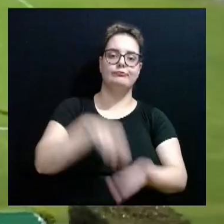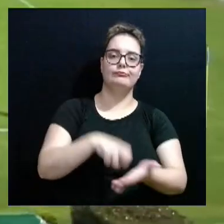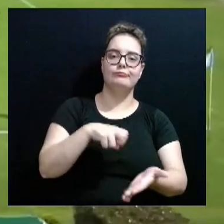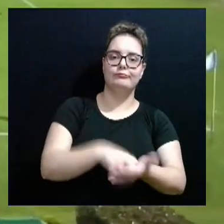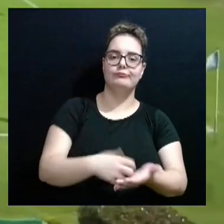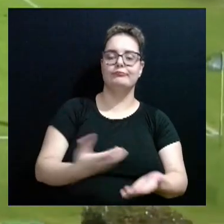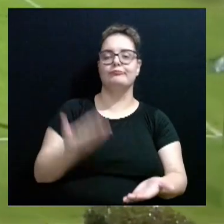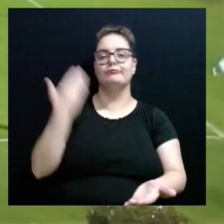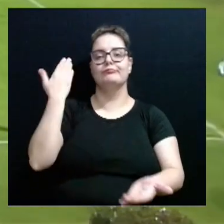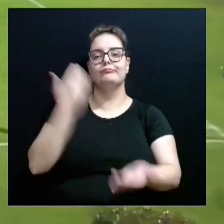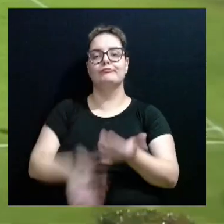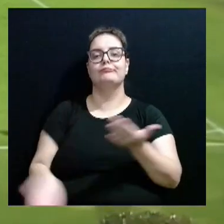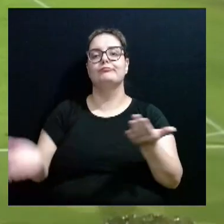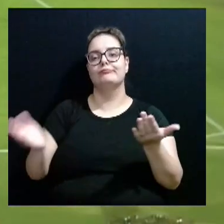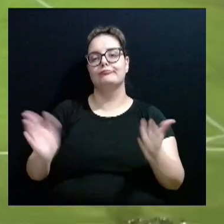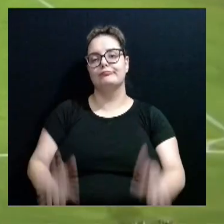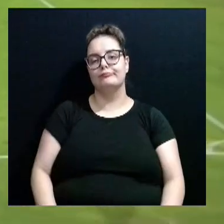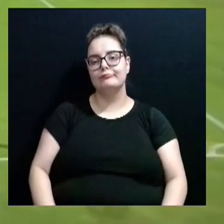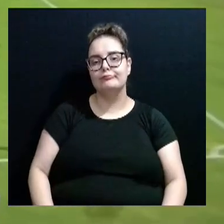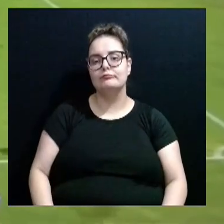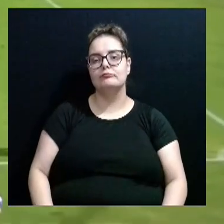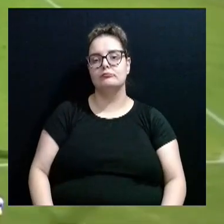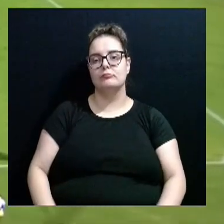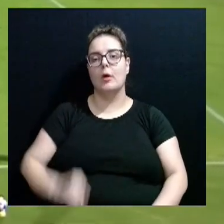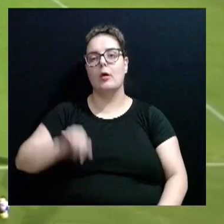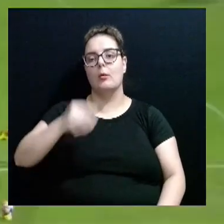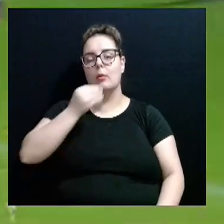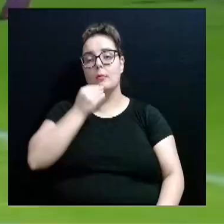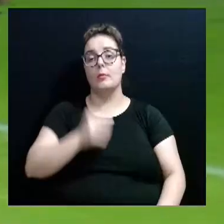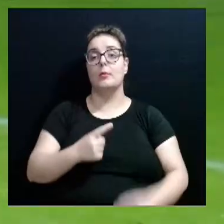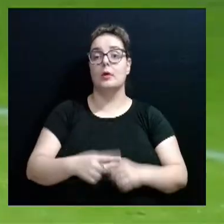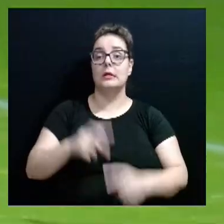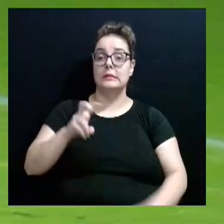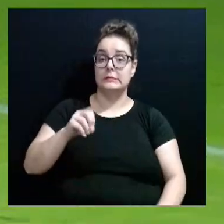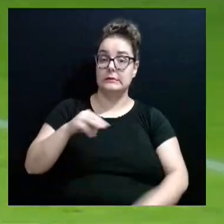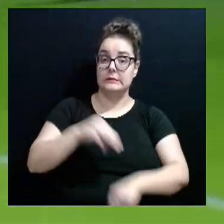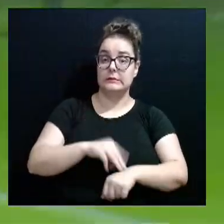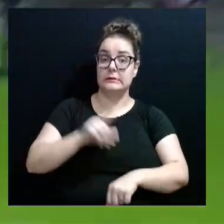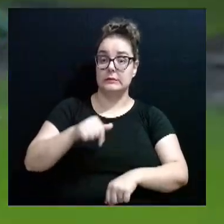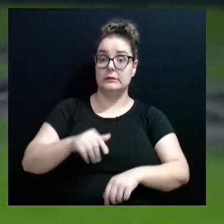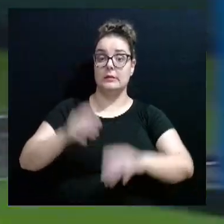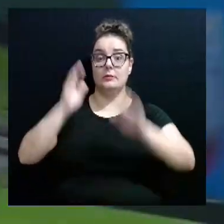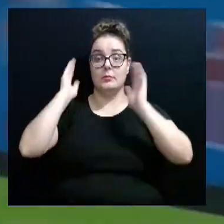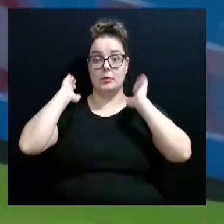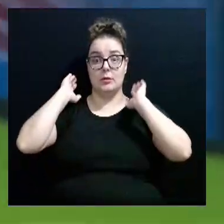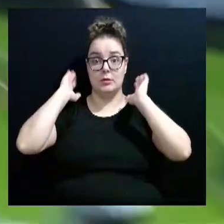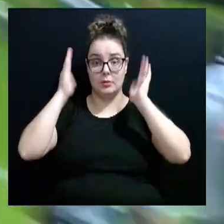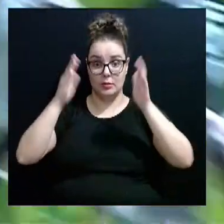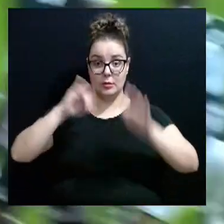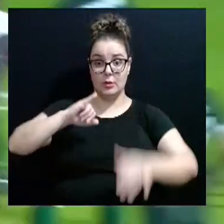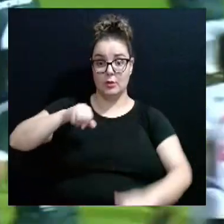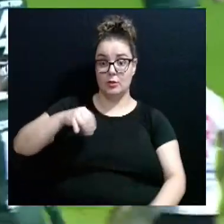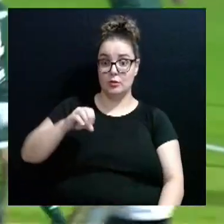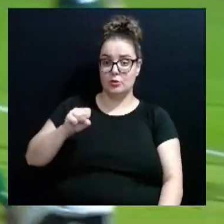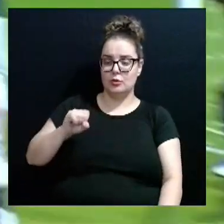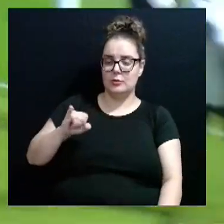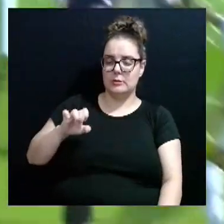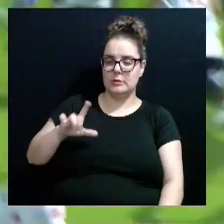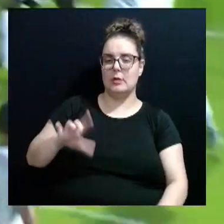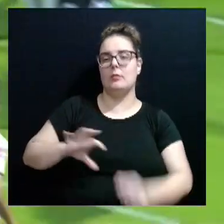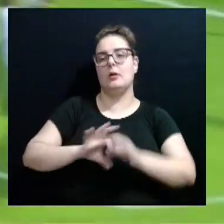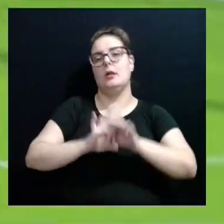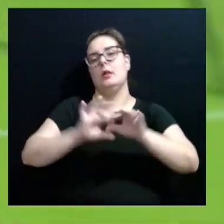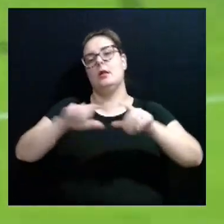desperdiçadas, porque aos 50 minutos, após cobrança de escanteio, Josiel, livre na área,